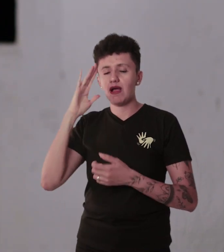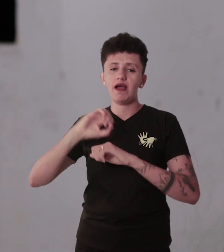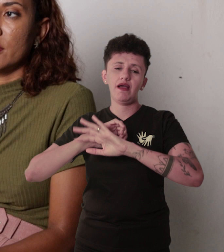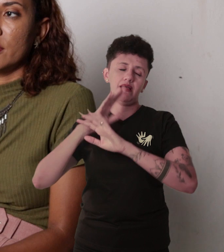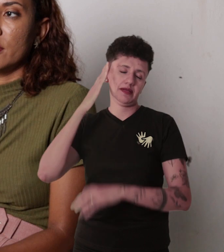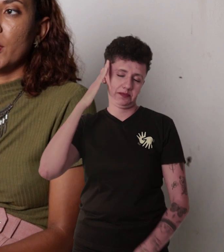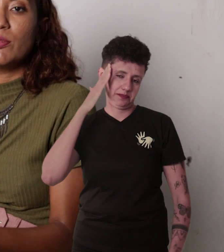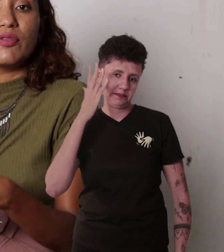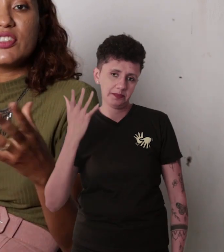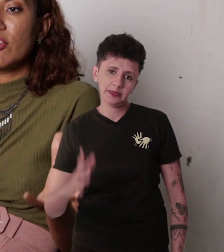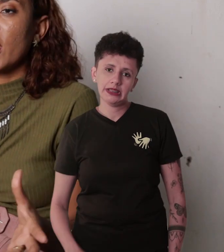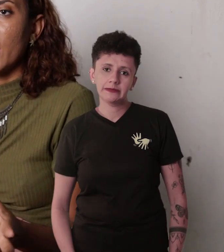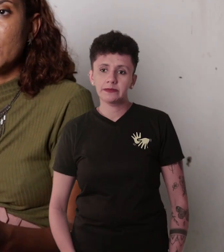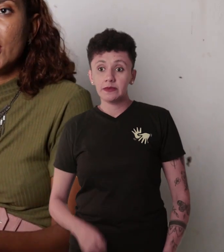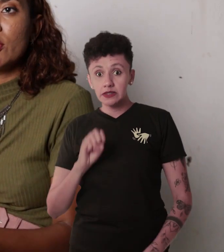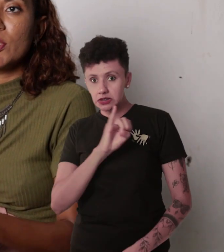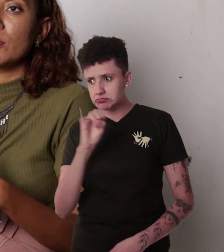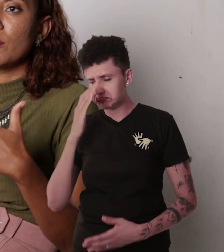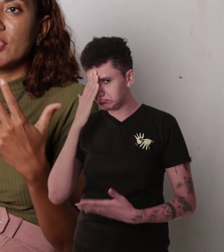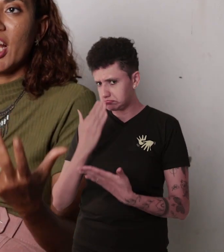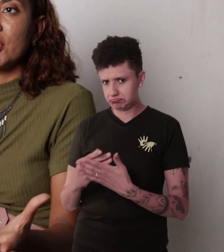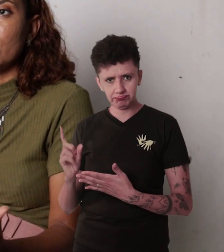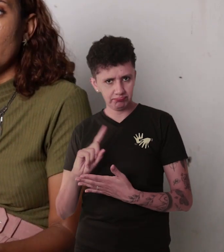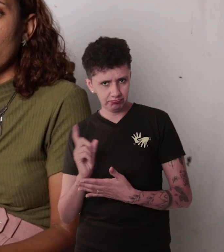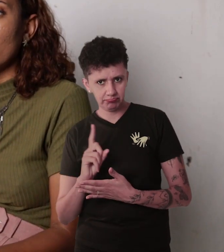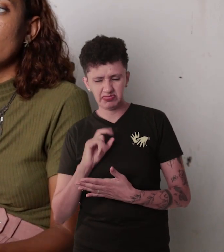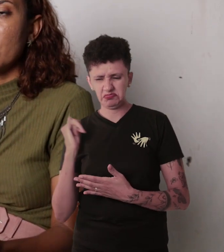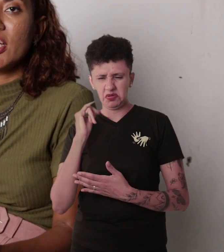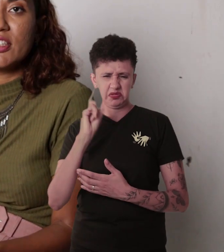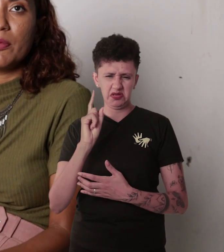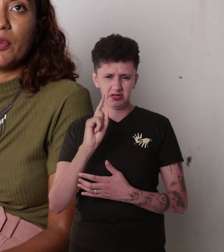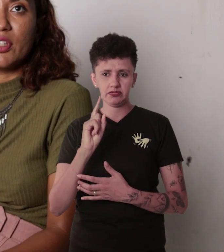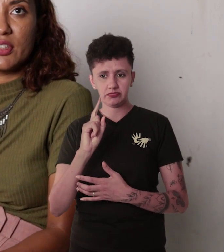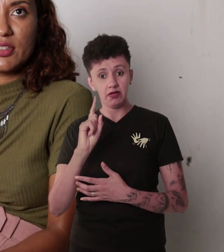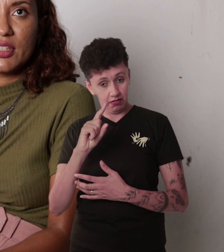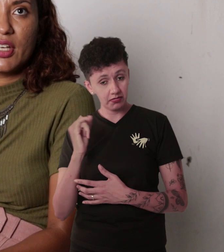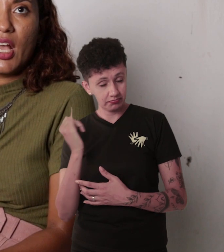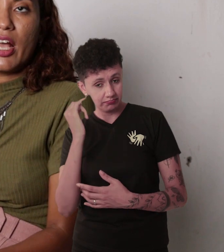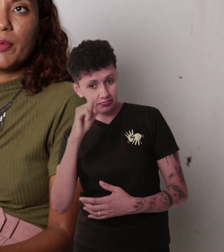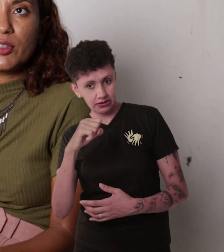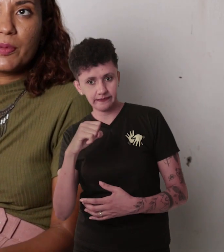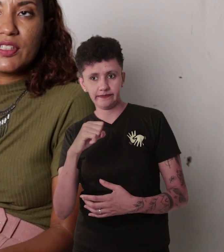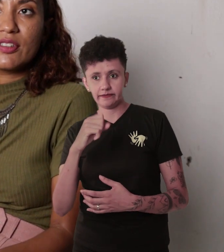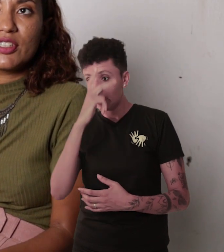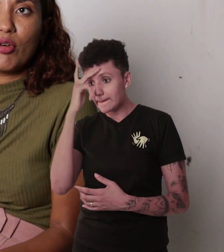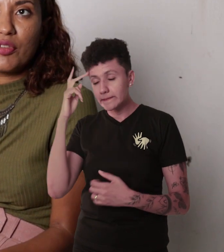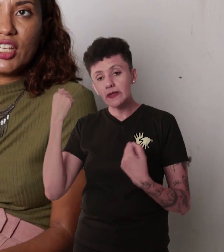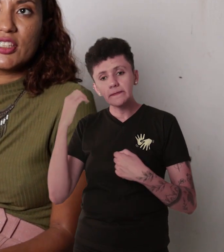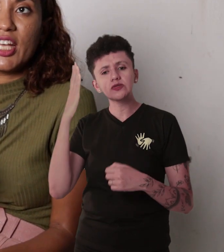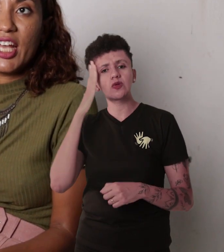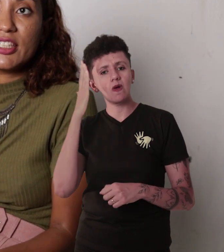para mim. Mesmo que você não acredite, mesmo que você ache que não é importante, na verdade são importantes. As pessoas precisam